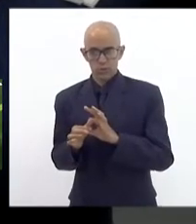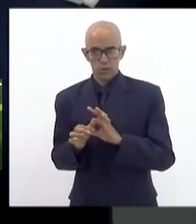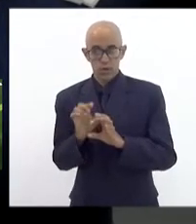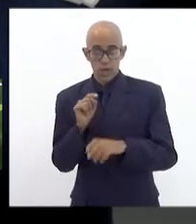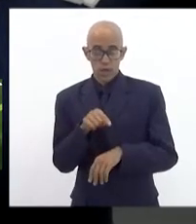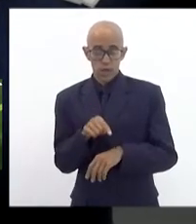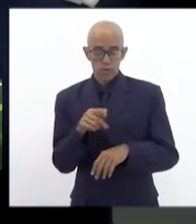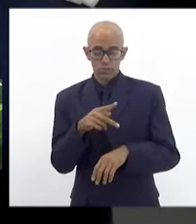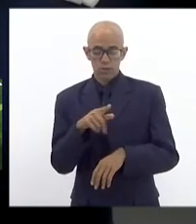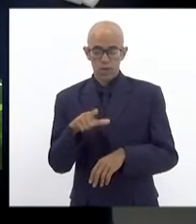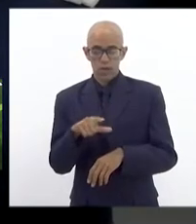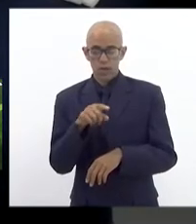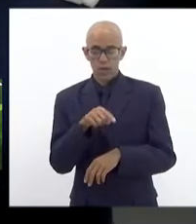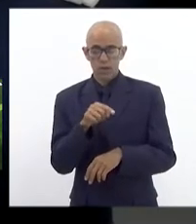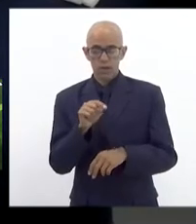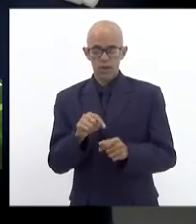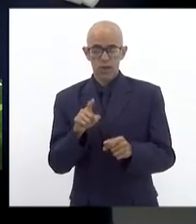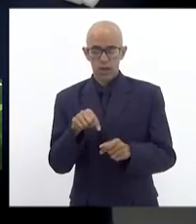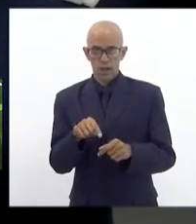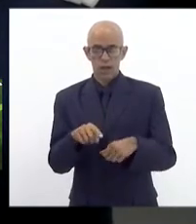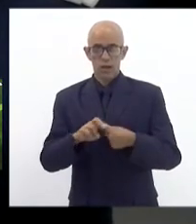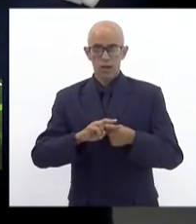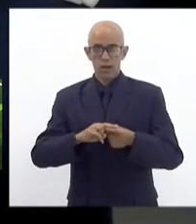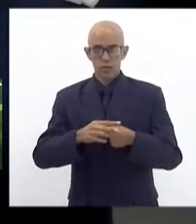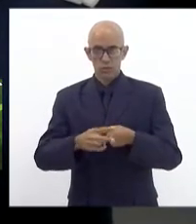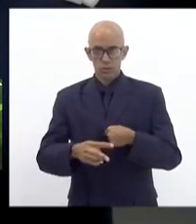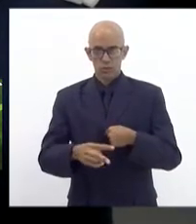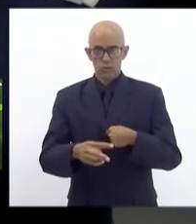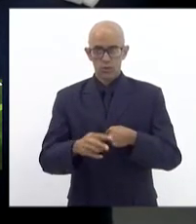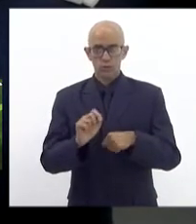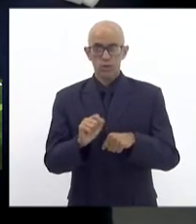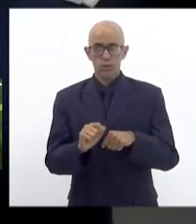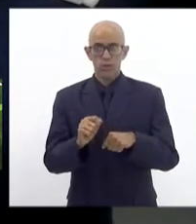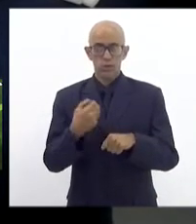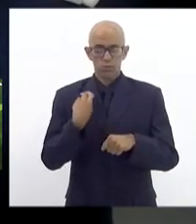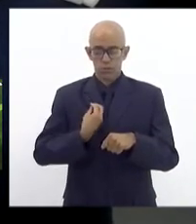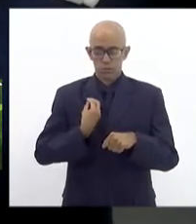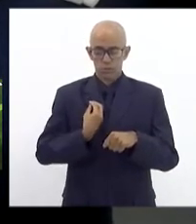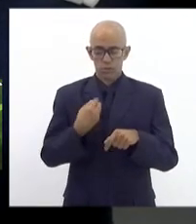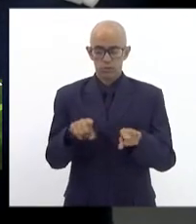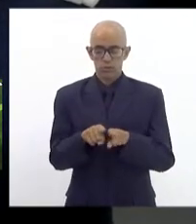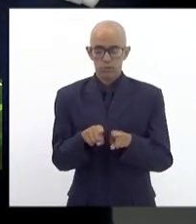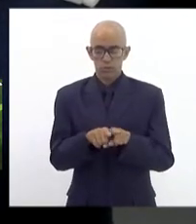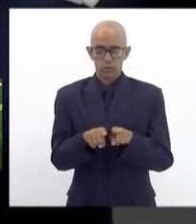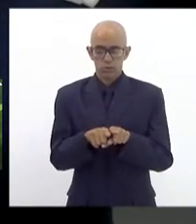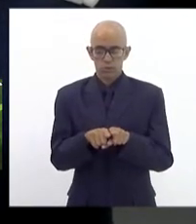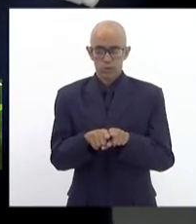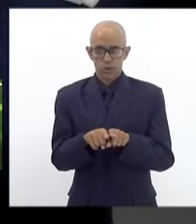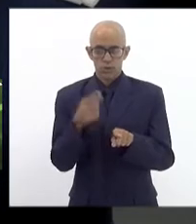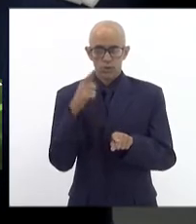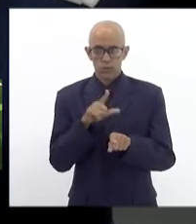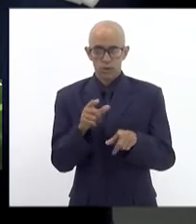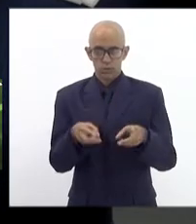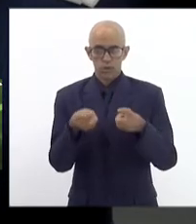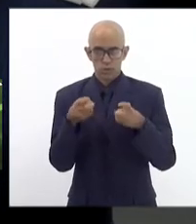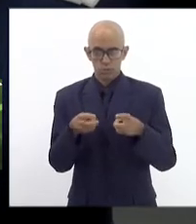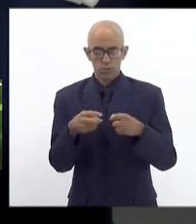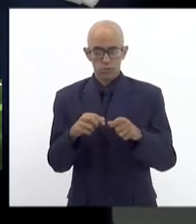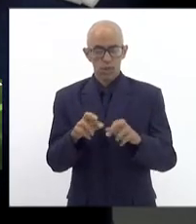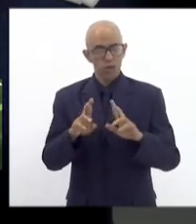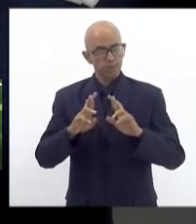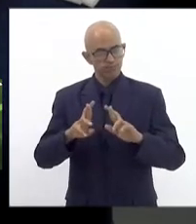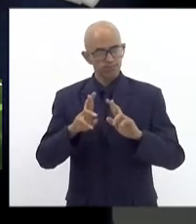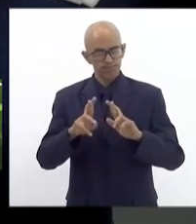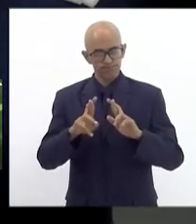projeto de lei reflete um pouco isso. Acho que a participação também dá conta aí, da expectativa,